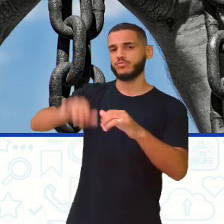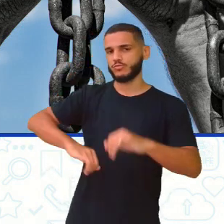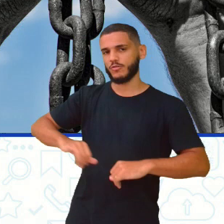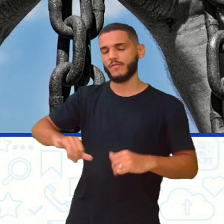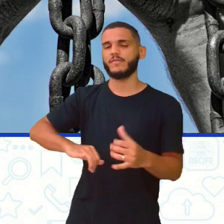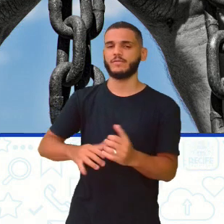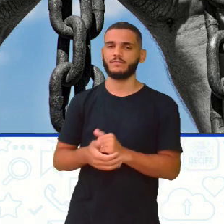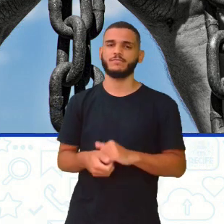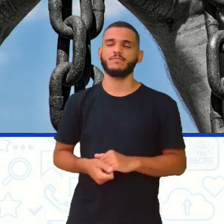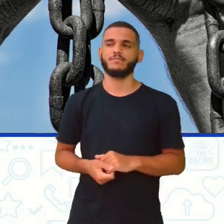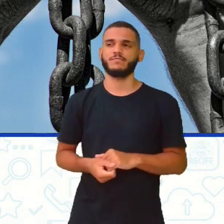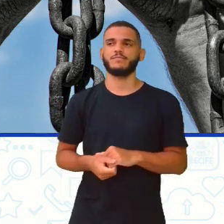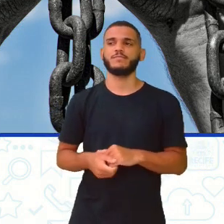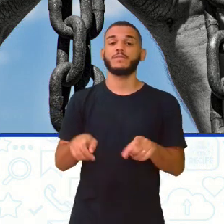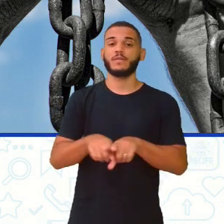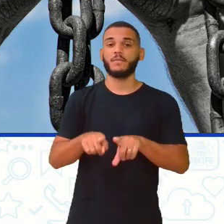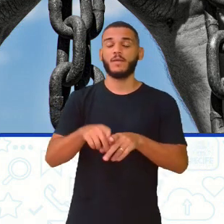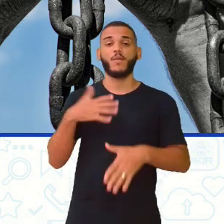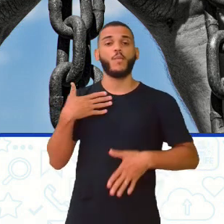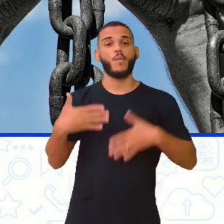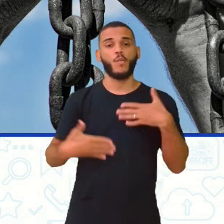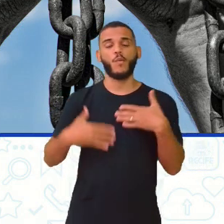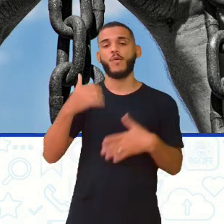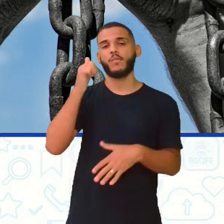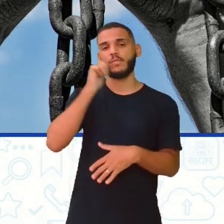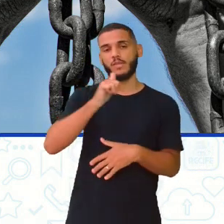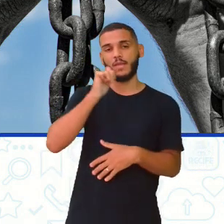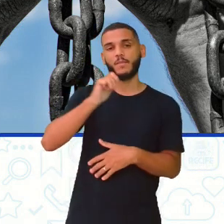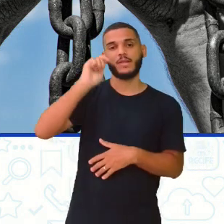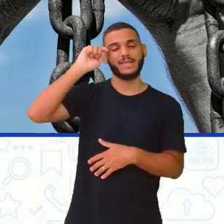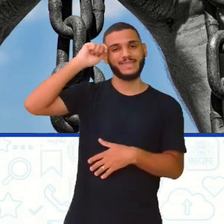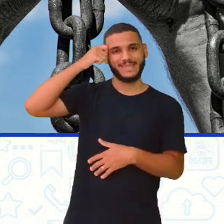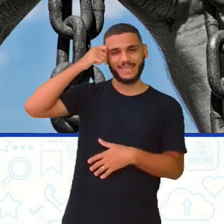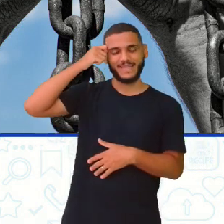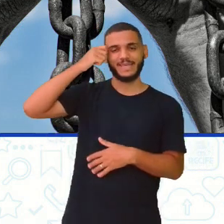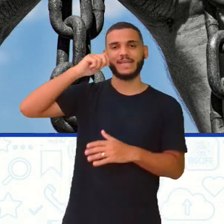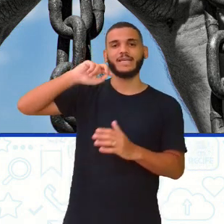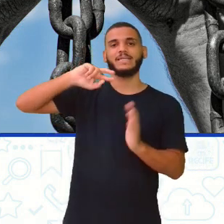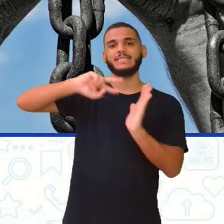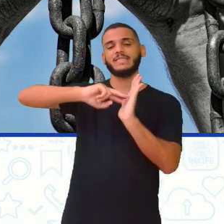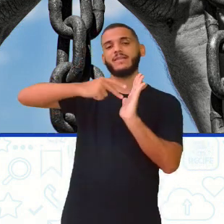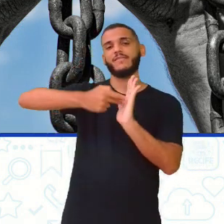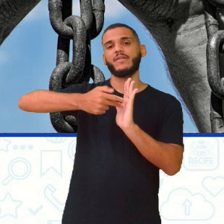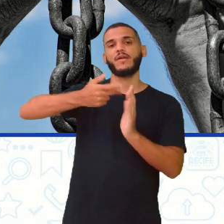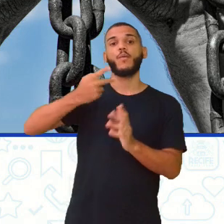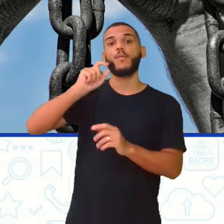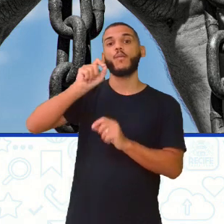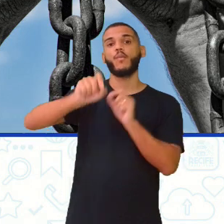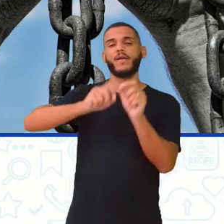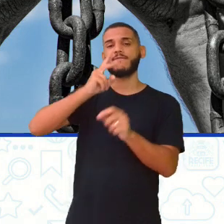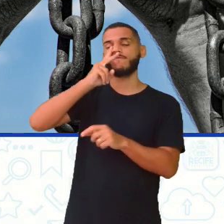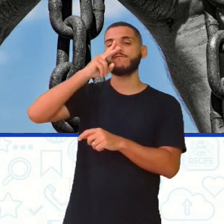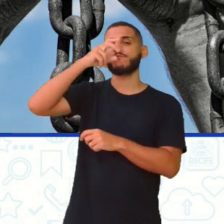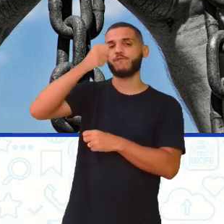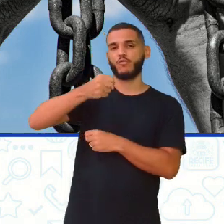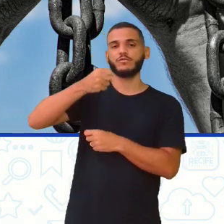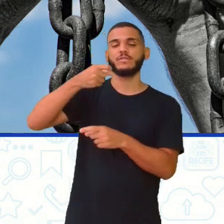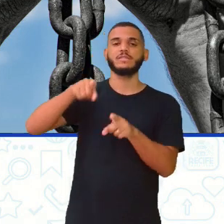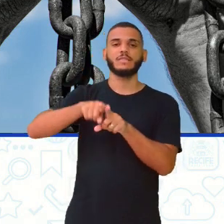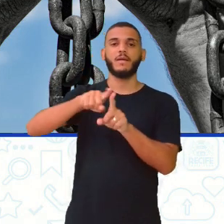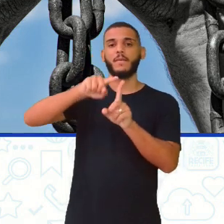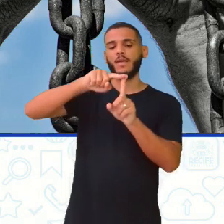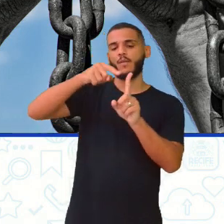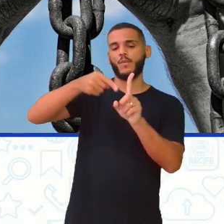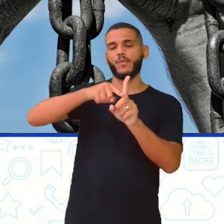estereótipos, e o corpo da mulher negra como sempre esse corpo da força e da procriação para novos escravizados. E é engraçado porque é